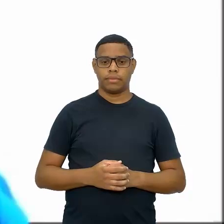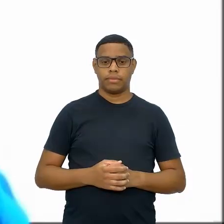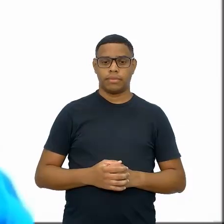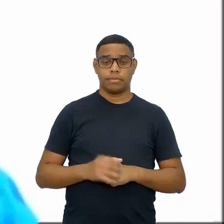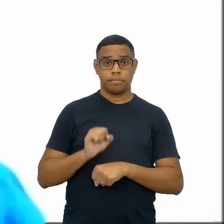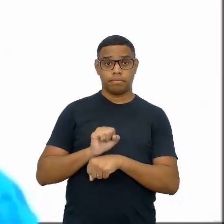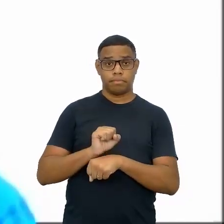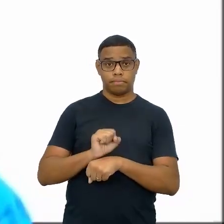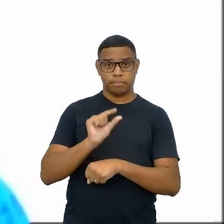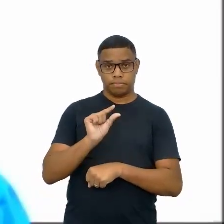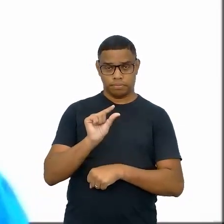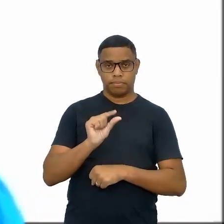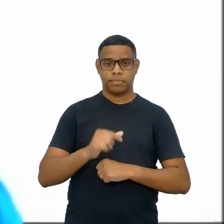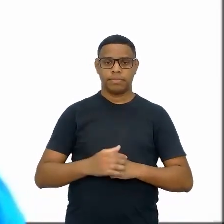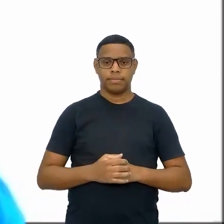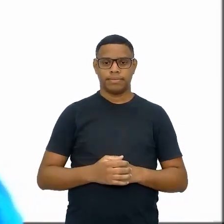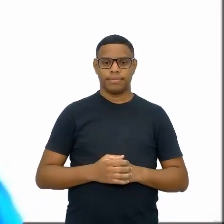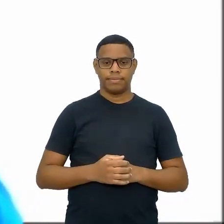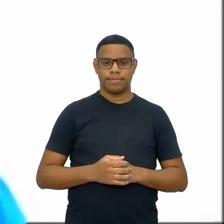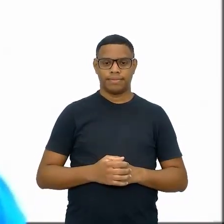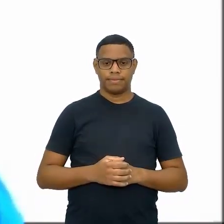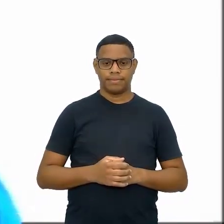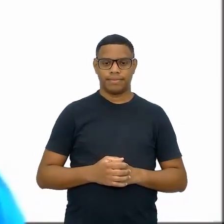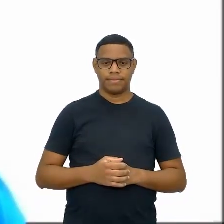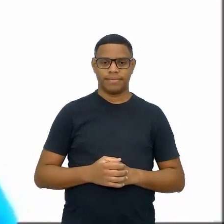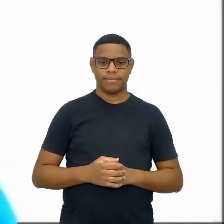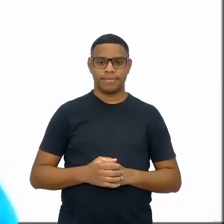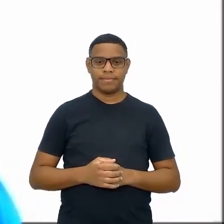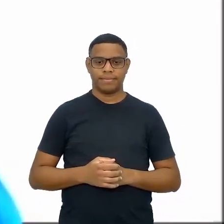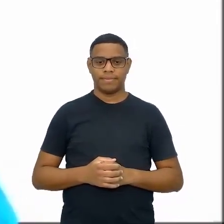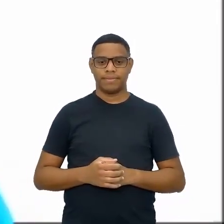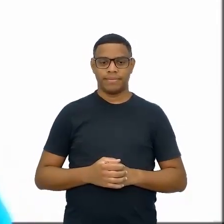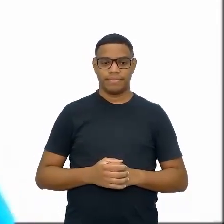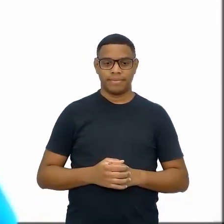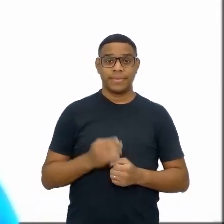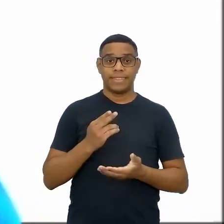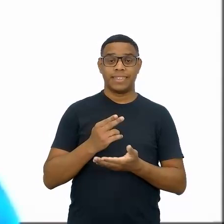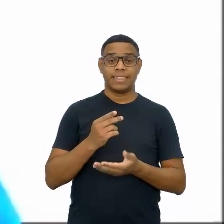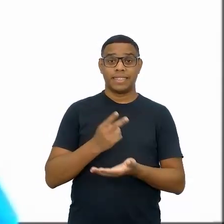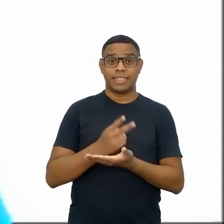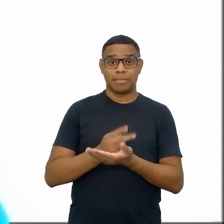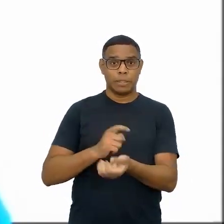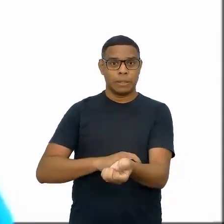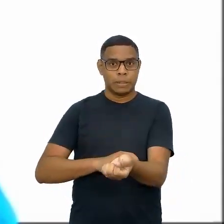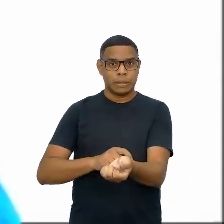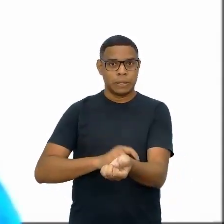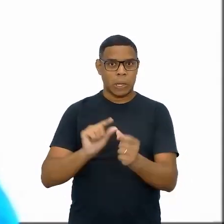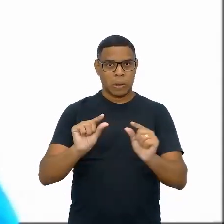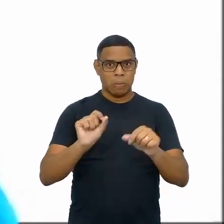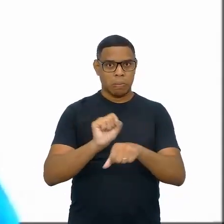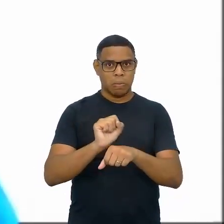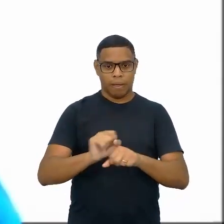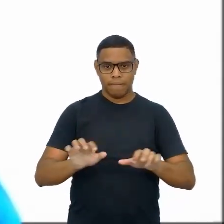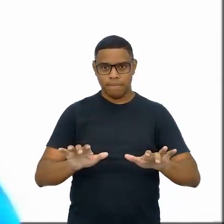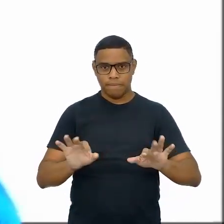Só um minutinho. Como diz a nossa amiga Inês, é sempre um momento tenso aqui.